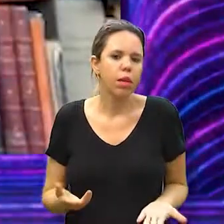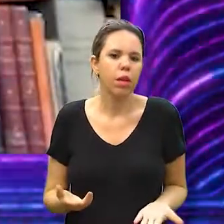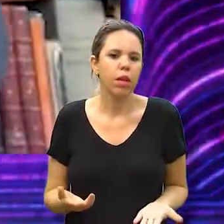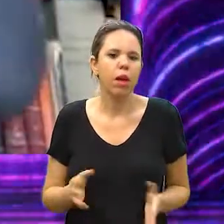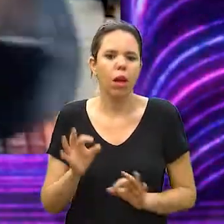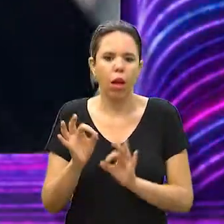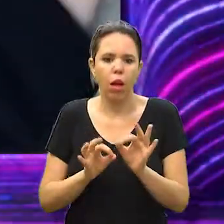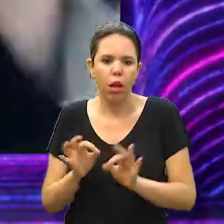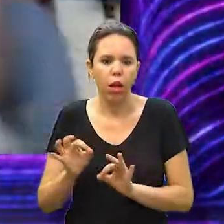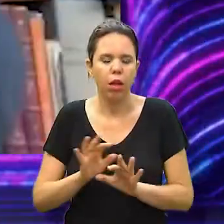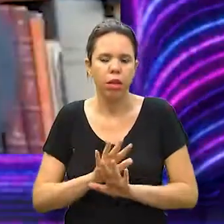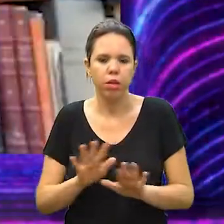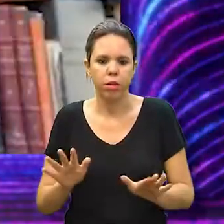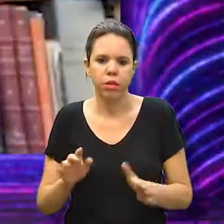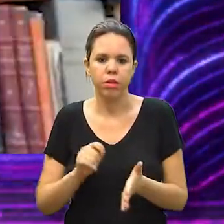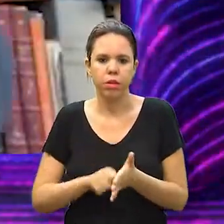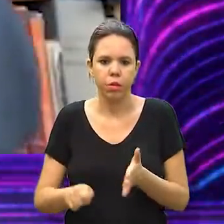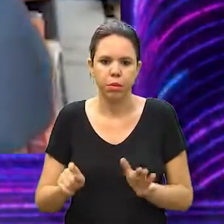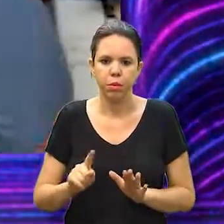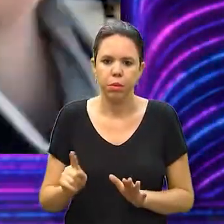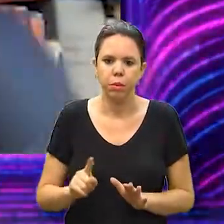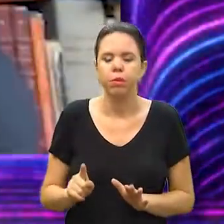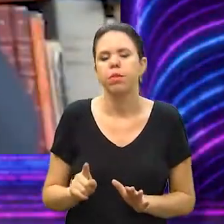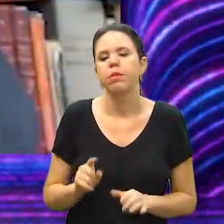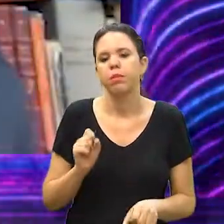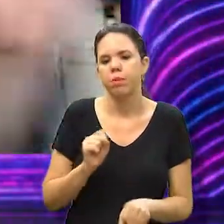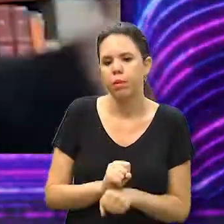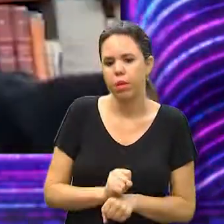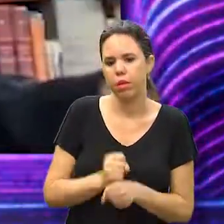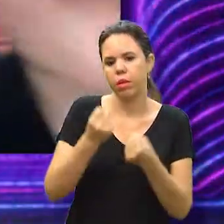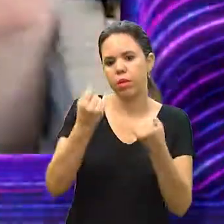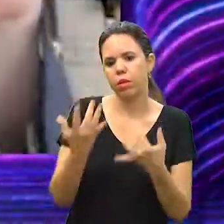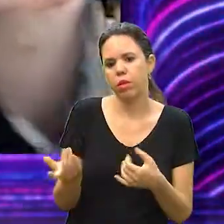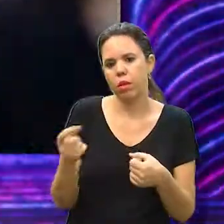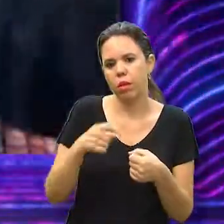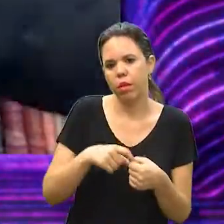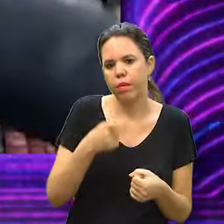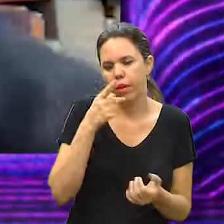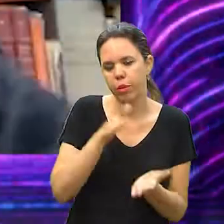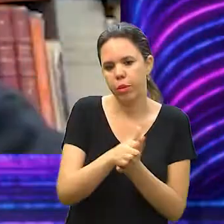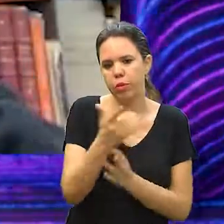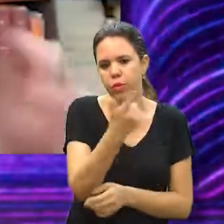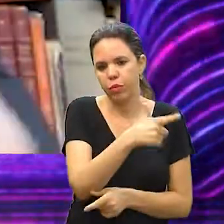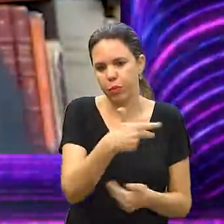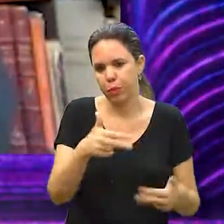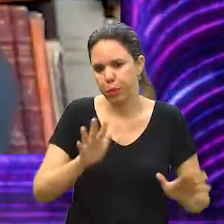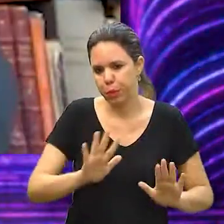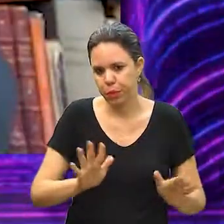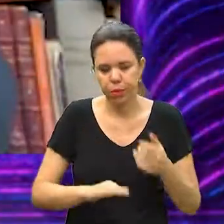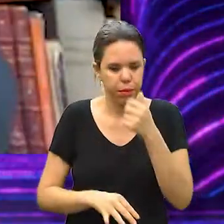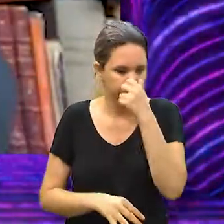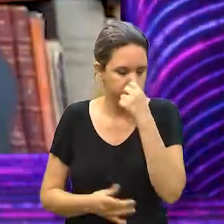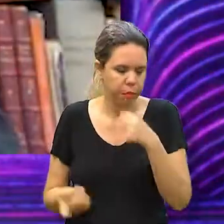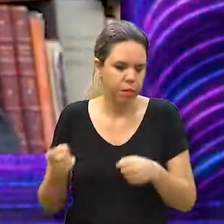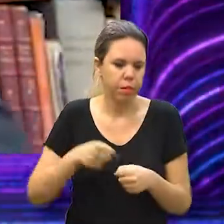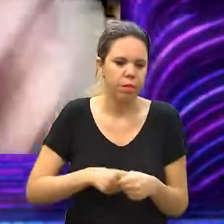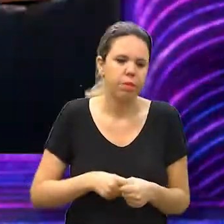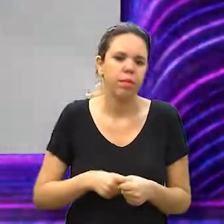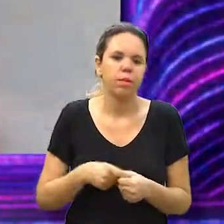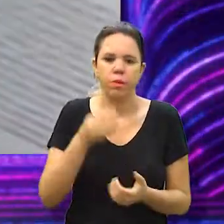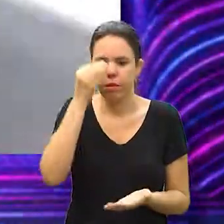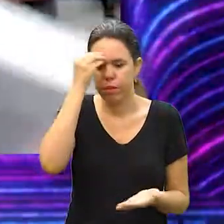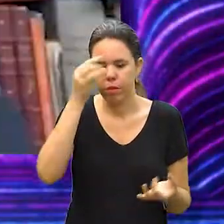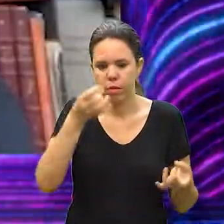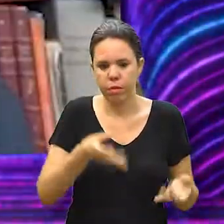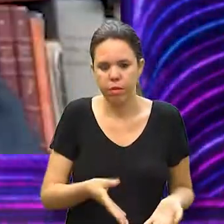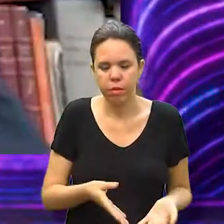uma obra linear que eu escrevi, eu parei, voltei, publiquei outra coisa, retomei,